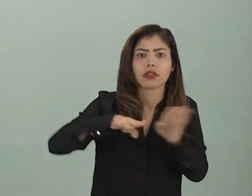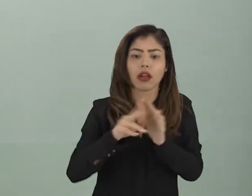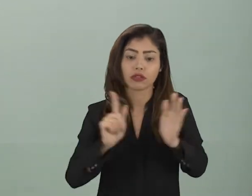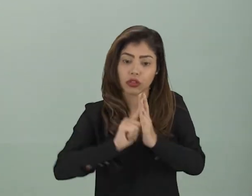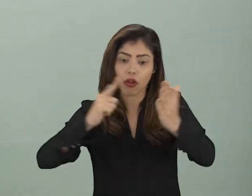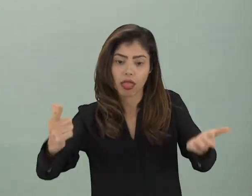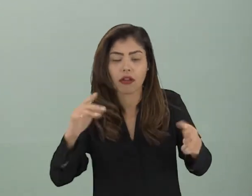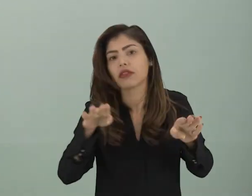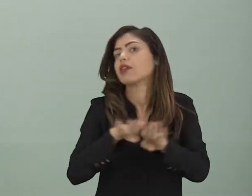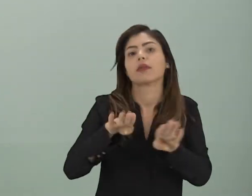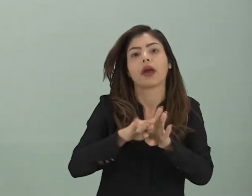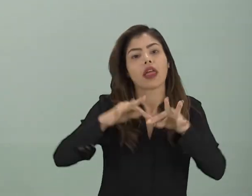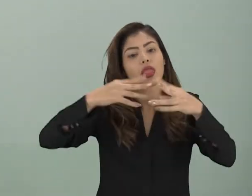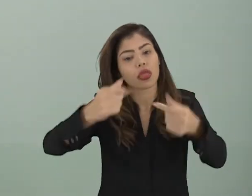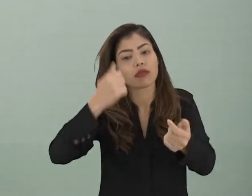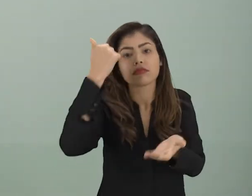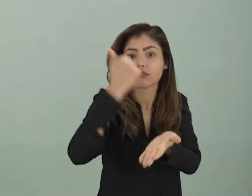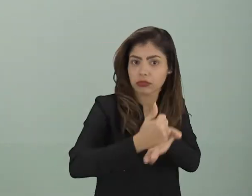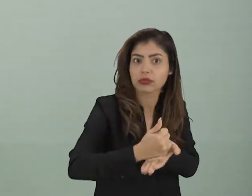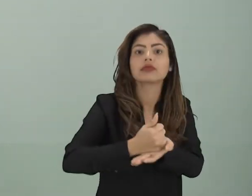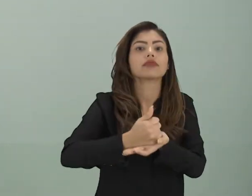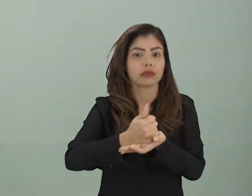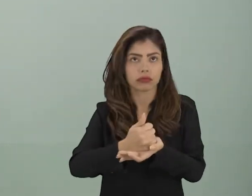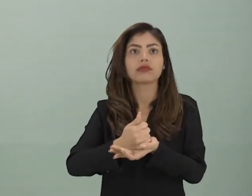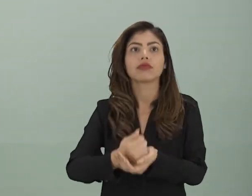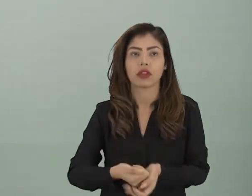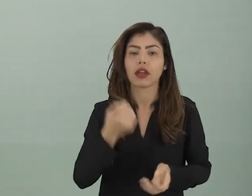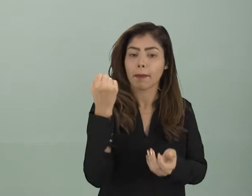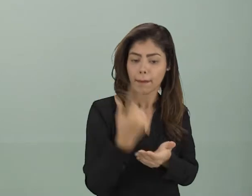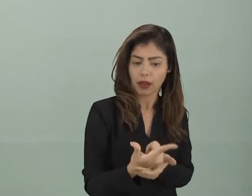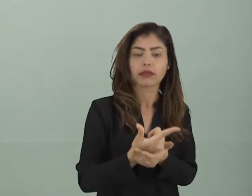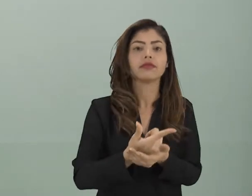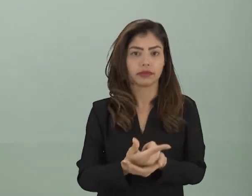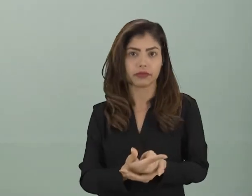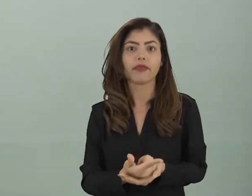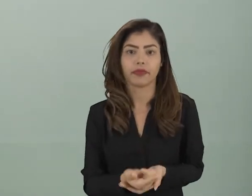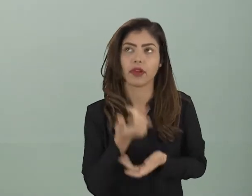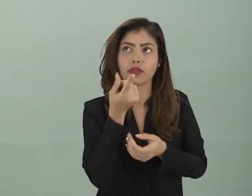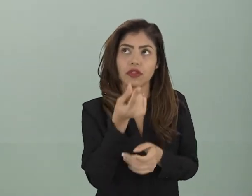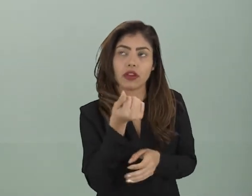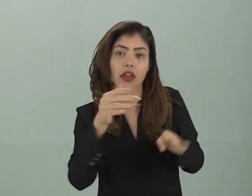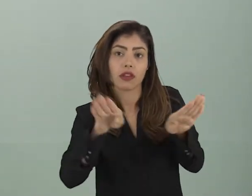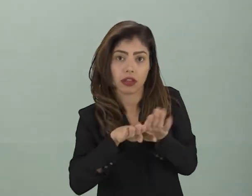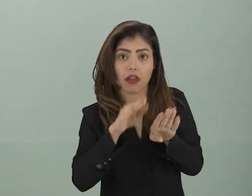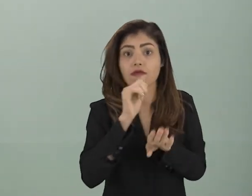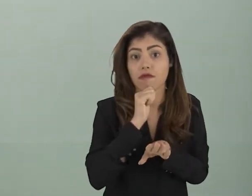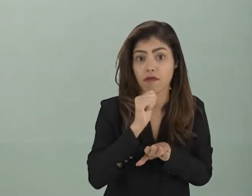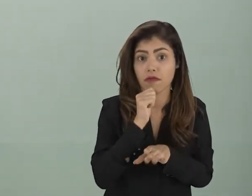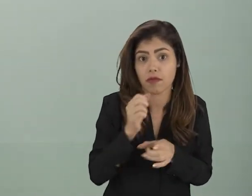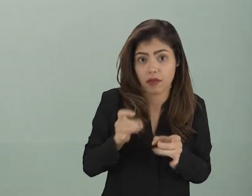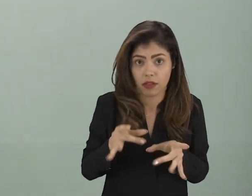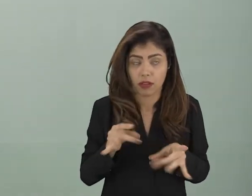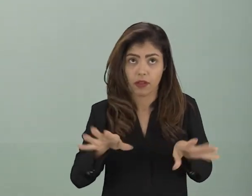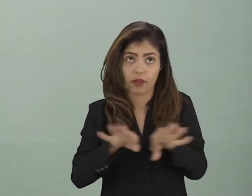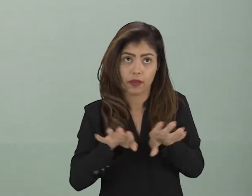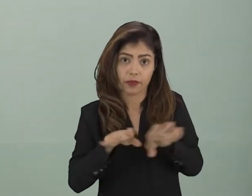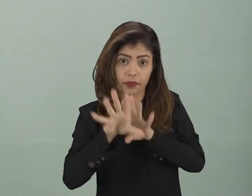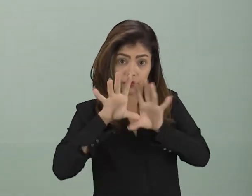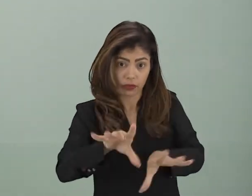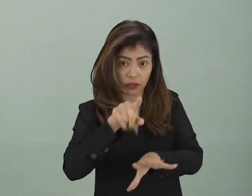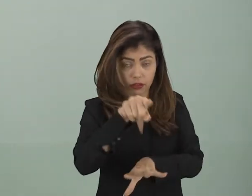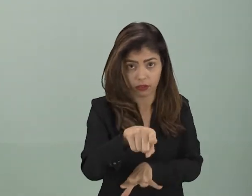jornais, tudo era selado pelo selo real e era pago. Então o dinheiro que foi gasto dentro